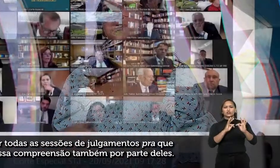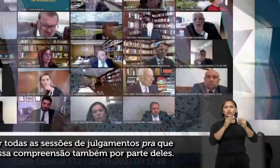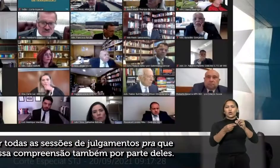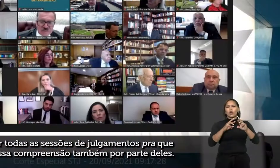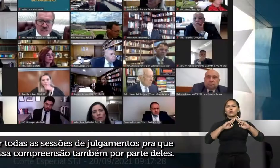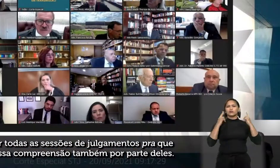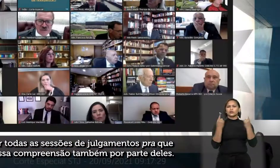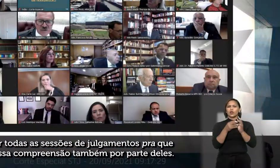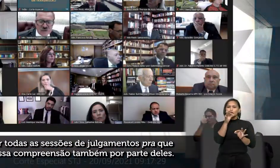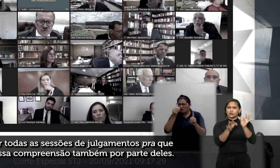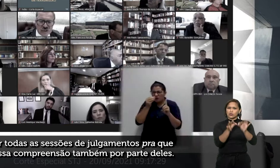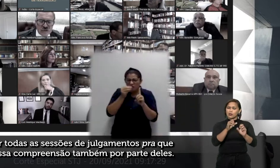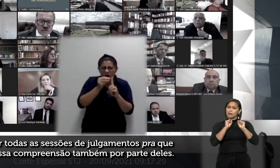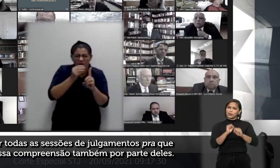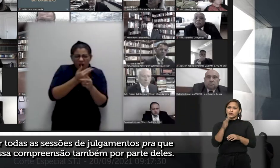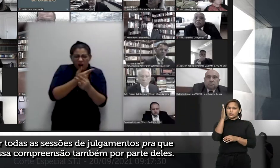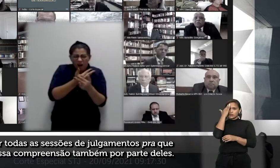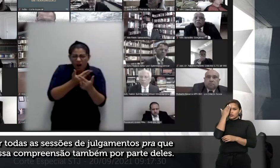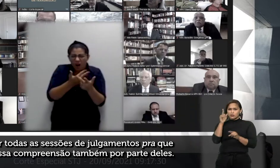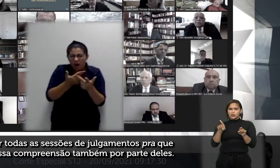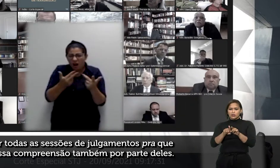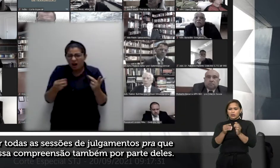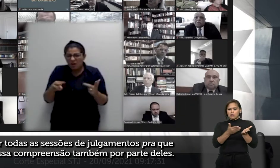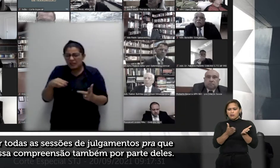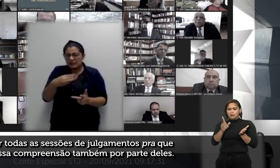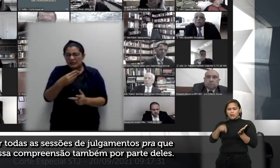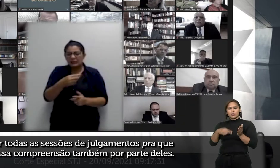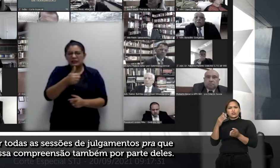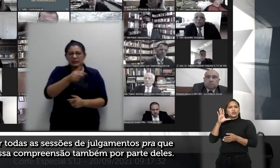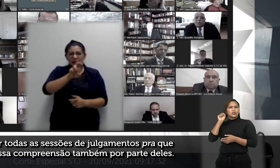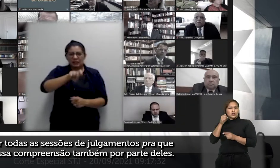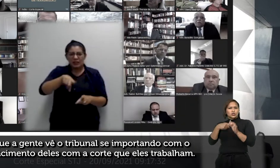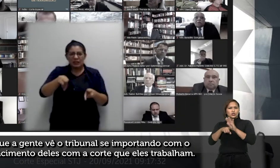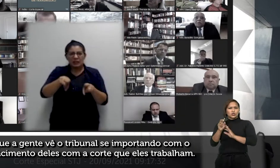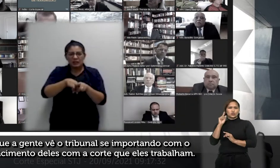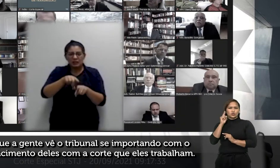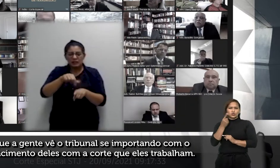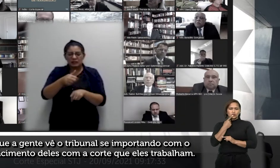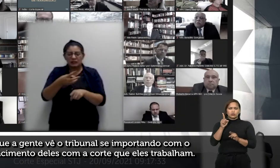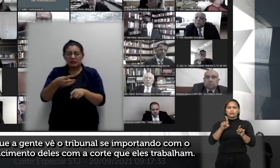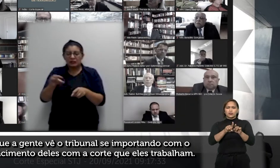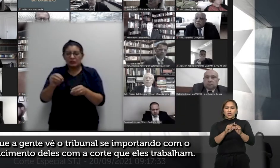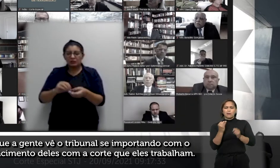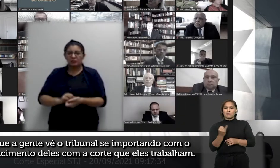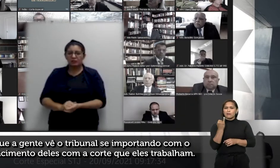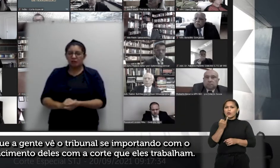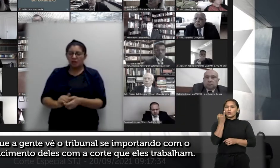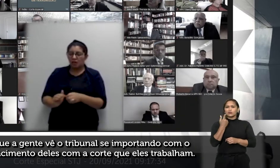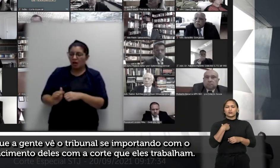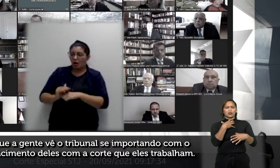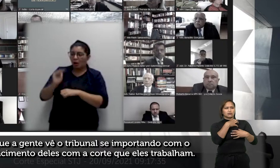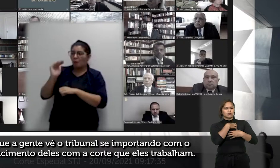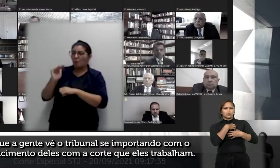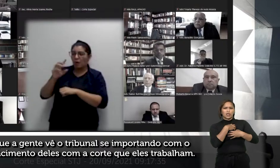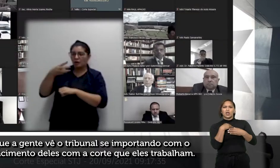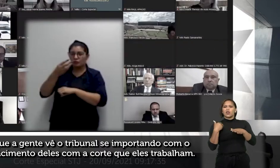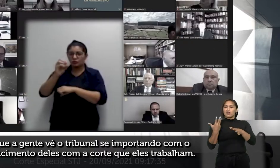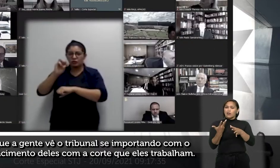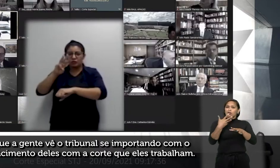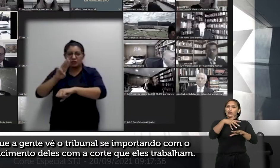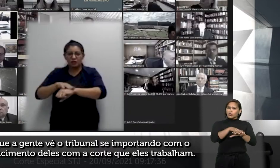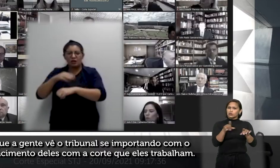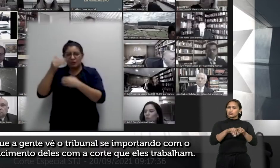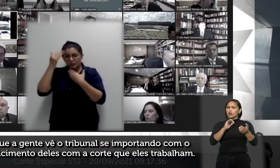traduzir todas as sessões de julgamentos para que possa ter essa compreensão também por parte deles. Então, é algo que a gente vê o tribunal se importando com o senso